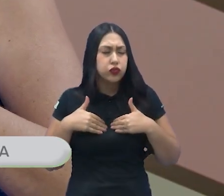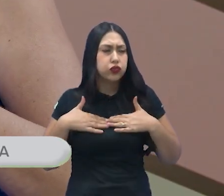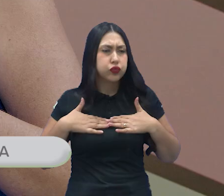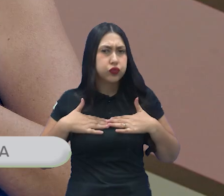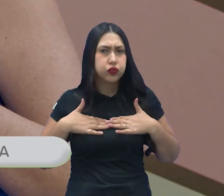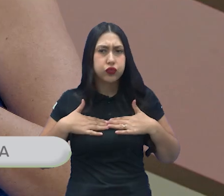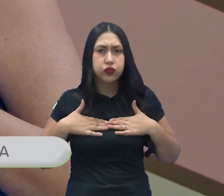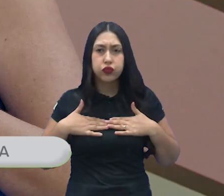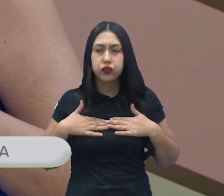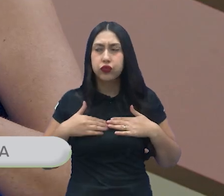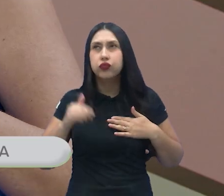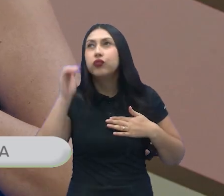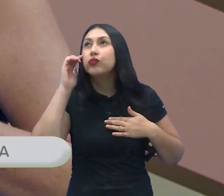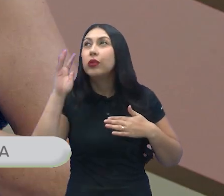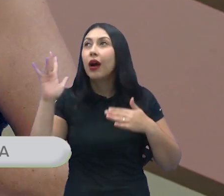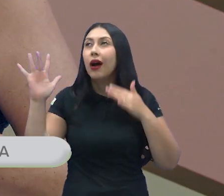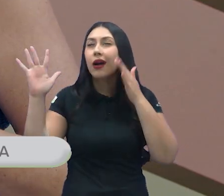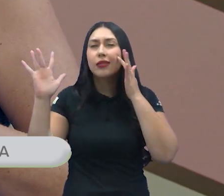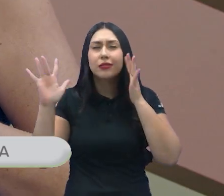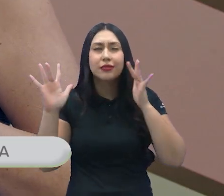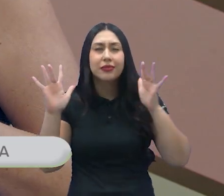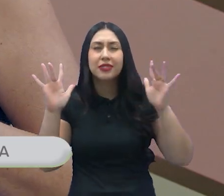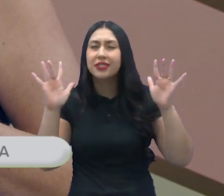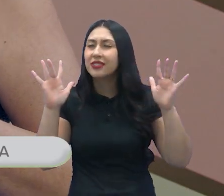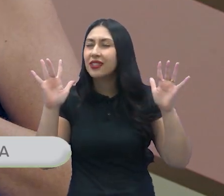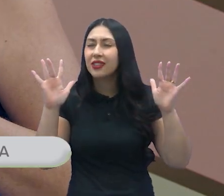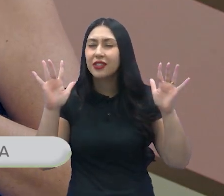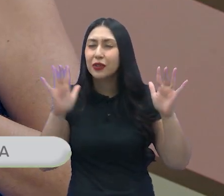rico para ele. Ele gosta de ficar lá